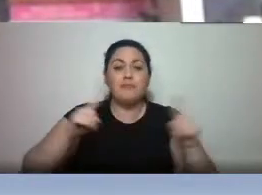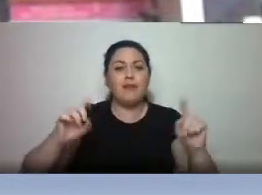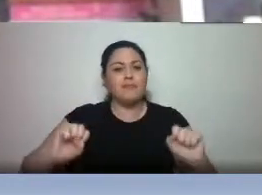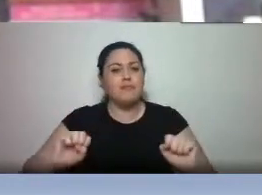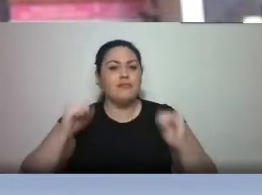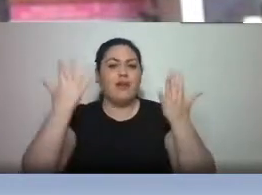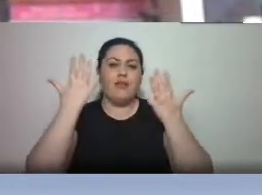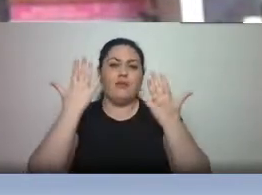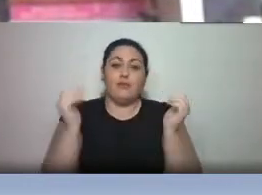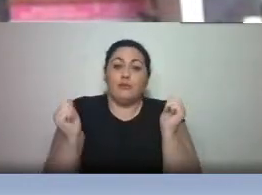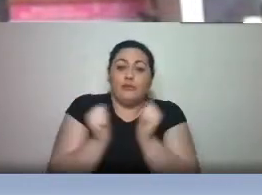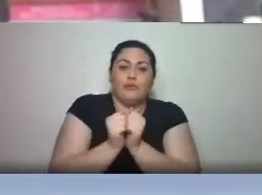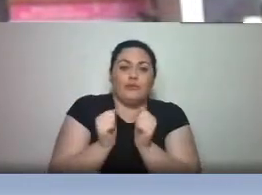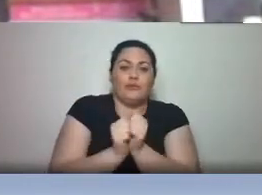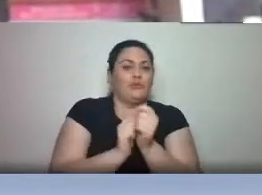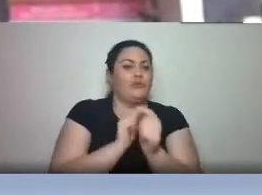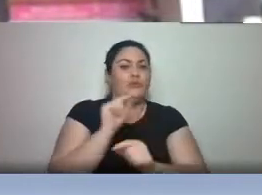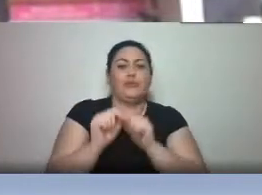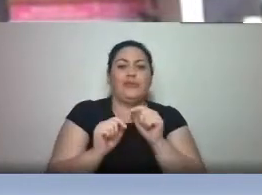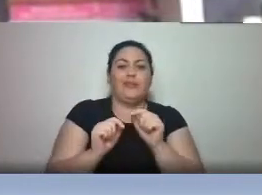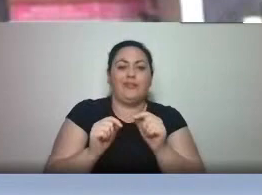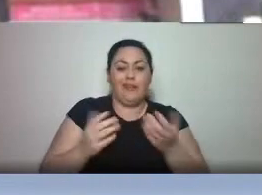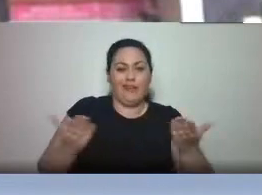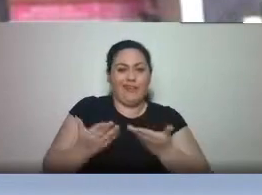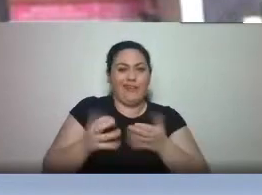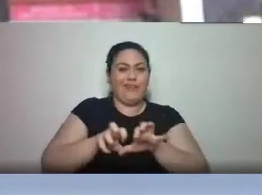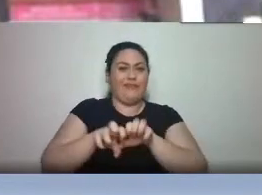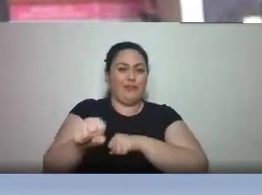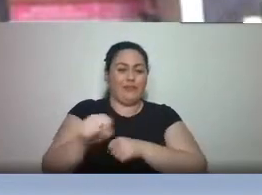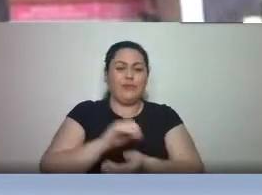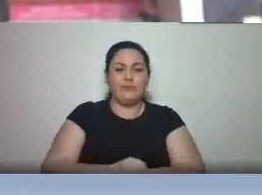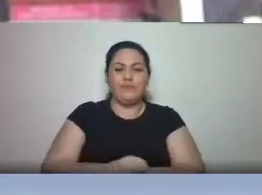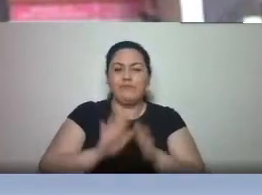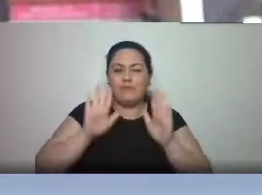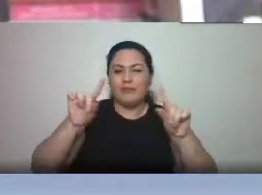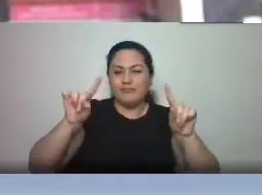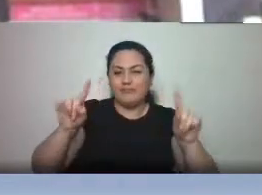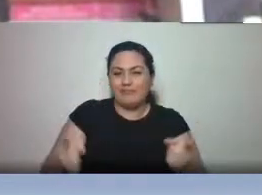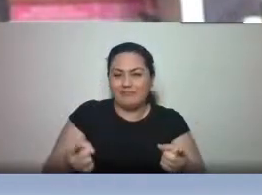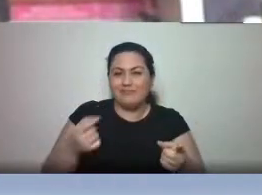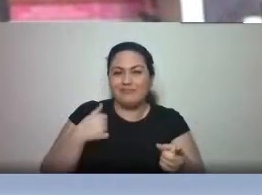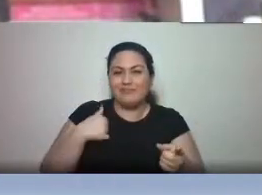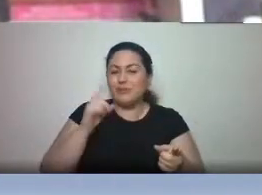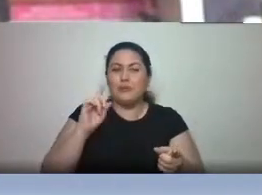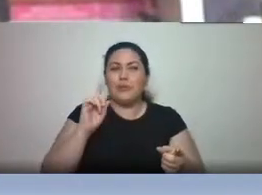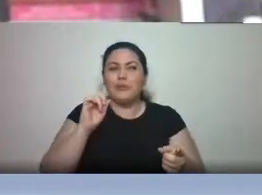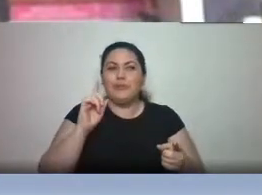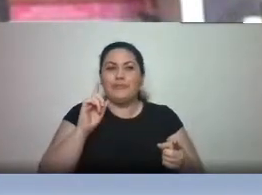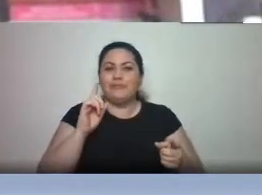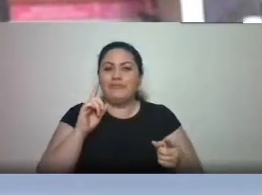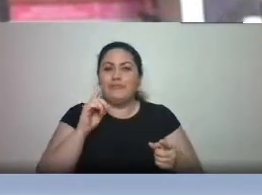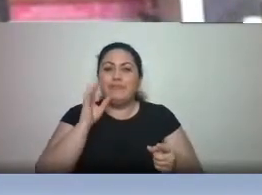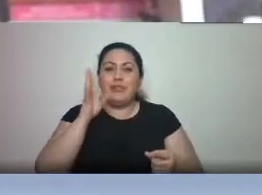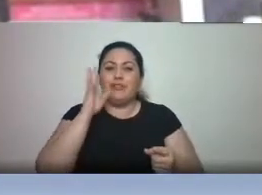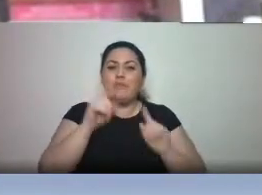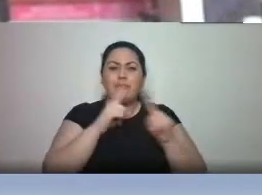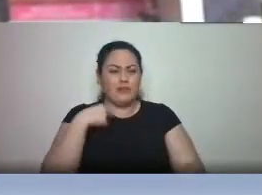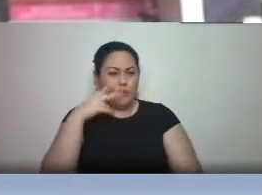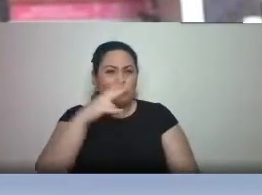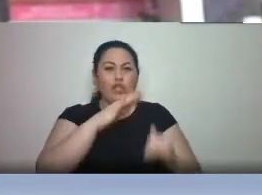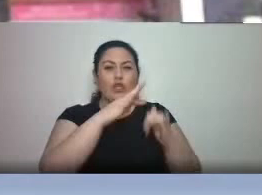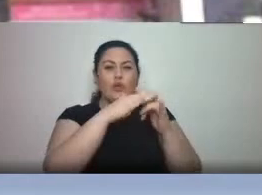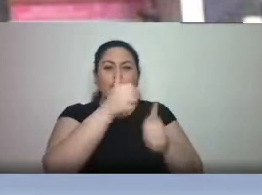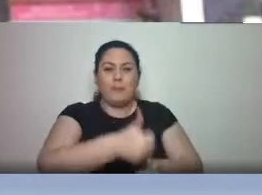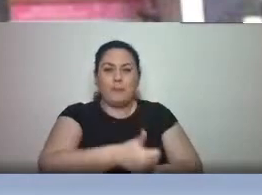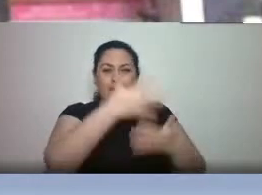esse momento. E aqui eu queria fazer um pequeno parênteses, que não estava previsto, mas eu vi uns comentários ali no YouTube, no chat,